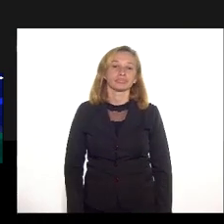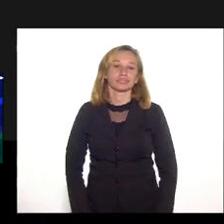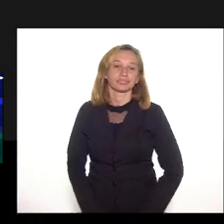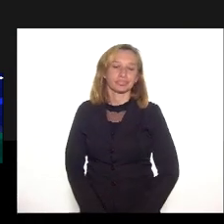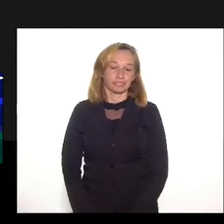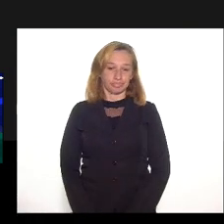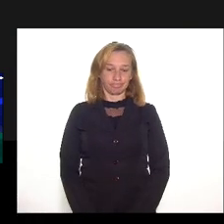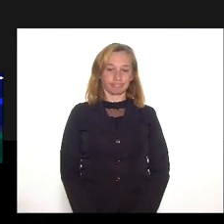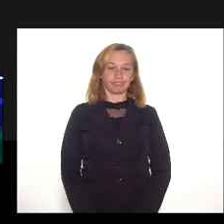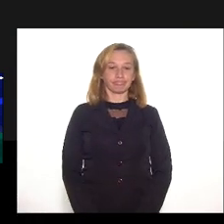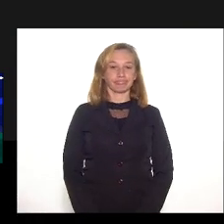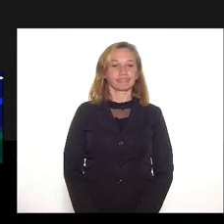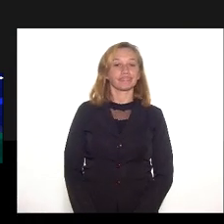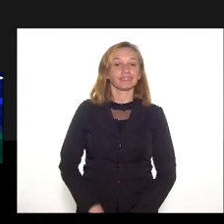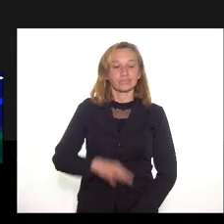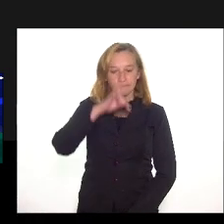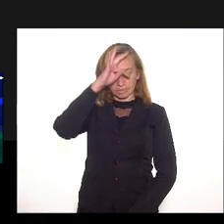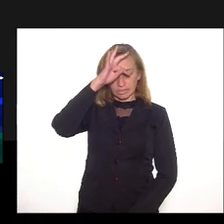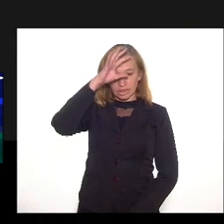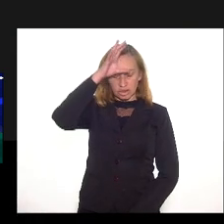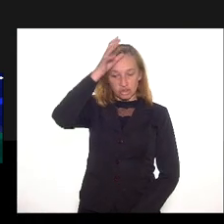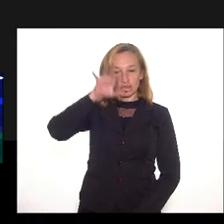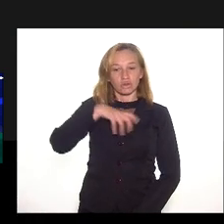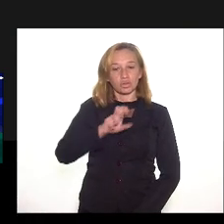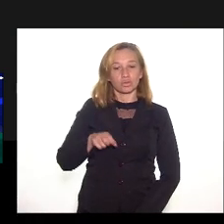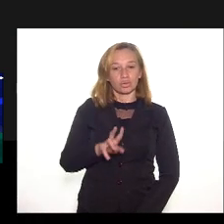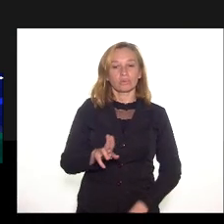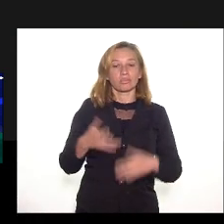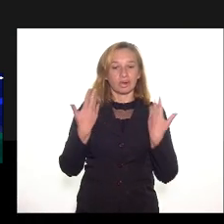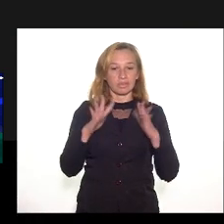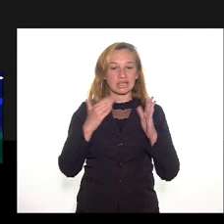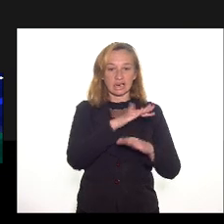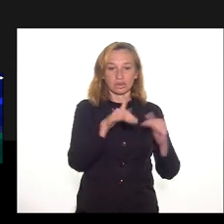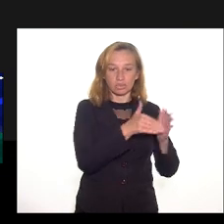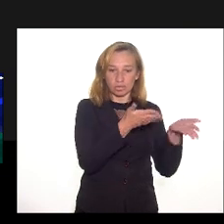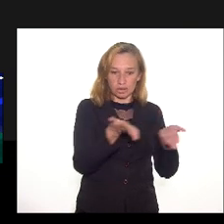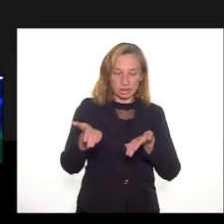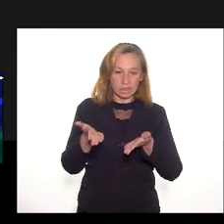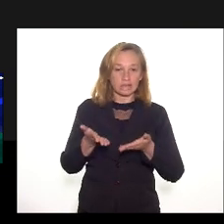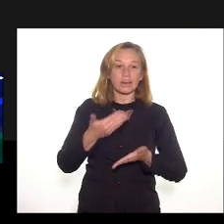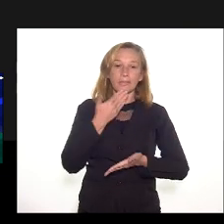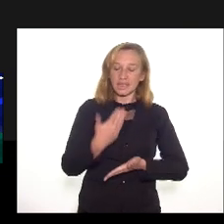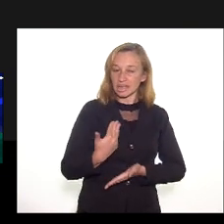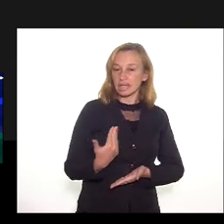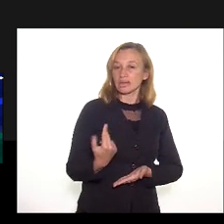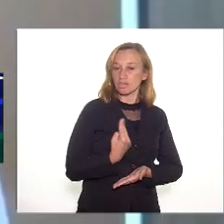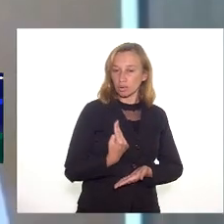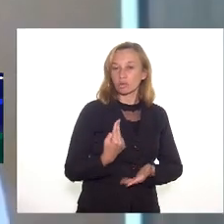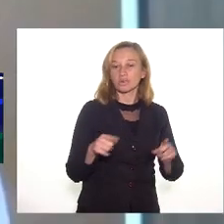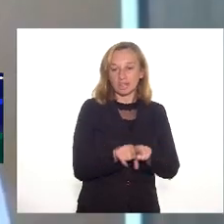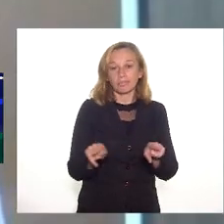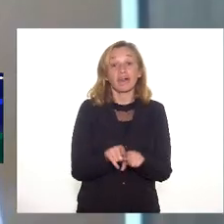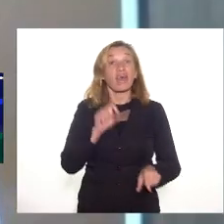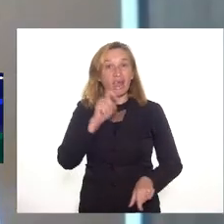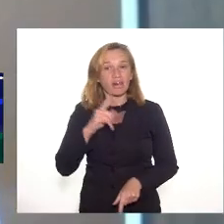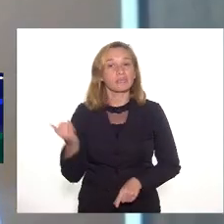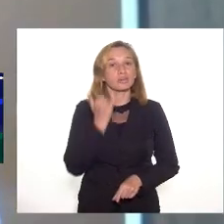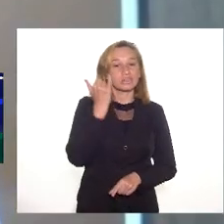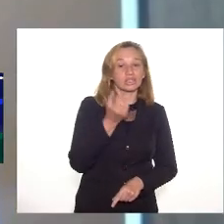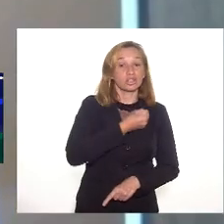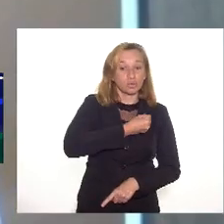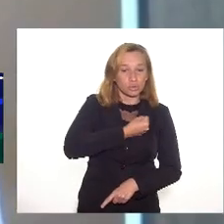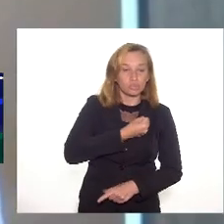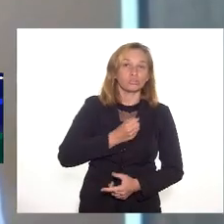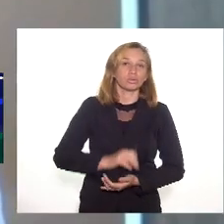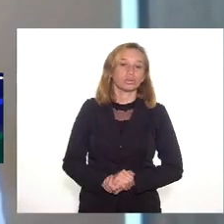Tia Júlio, parabenizar os autores desse projeto e até pedir a autoria também que é importantíssimo os dados